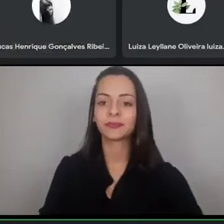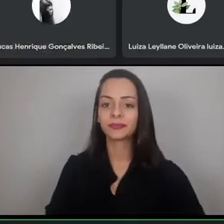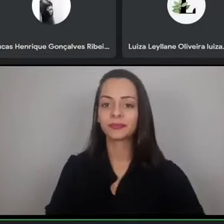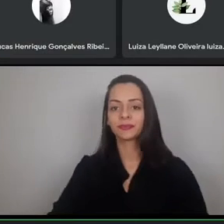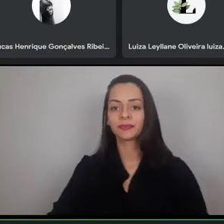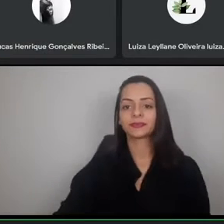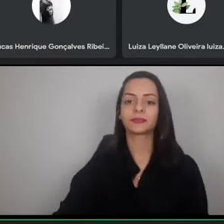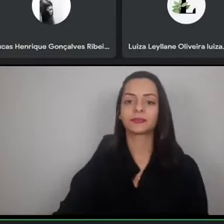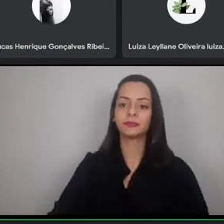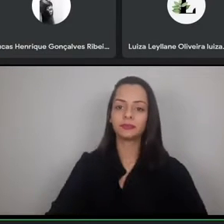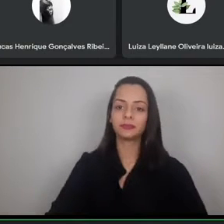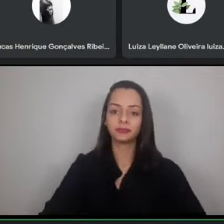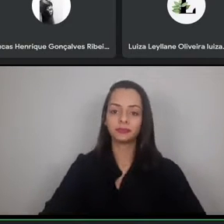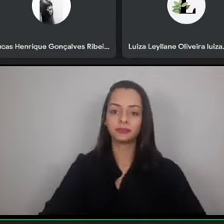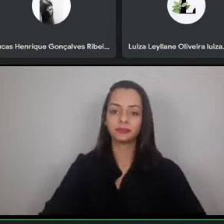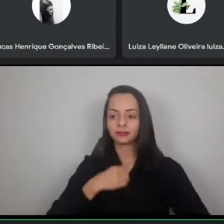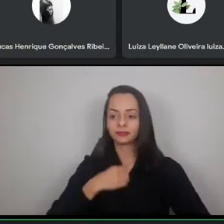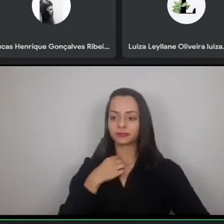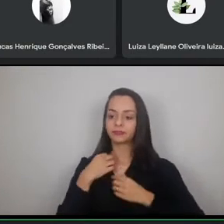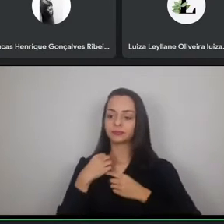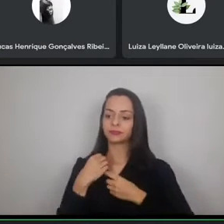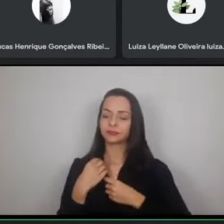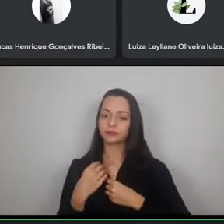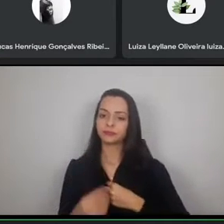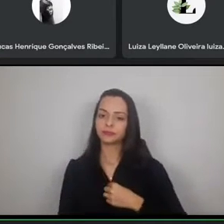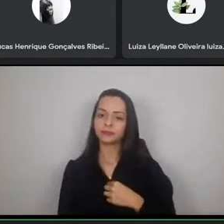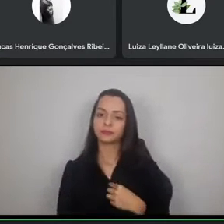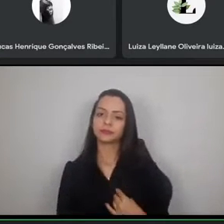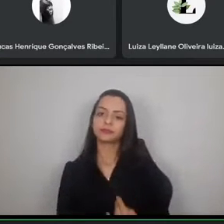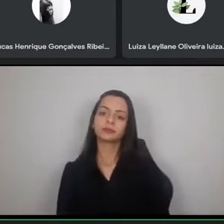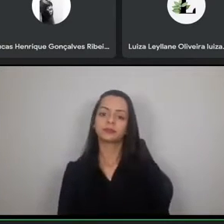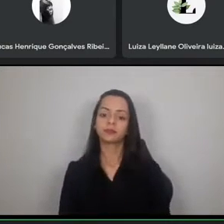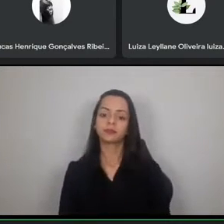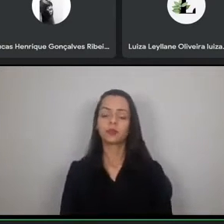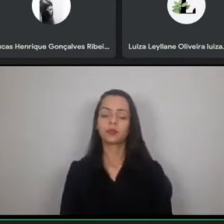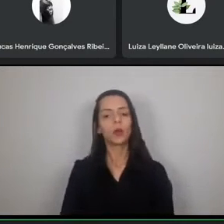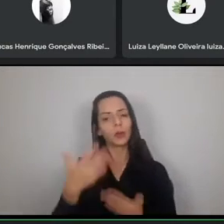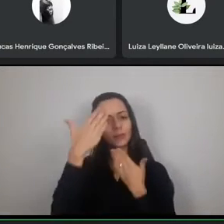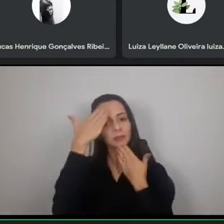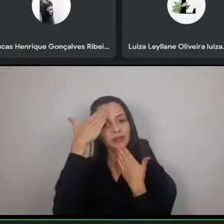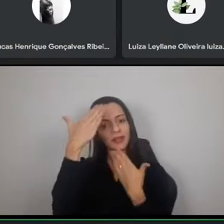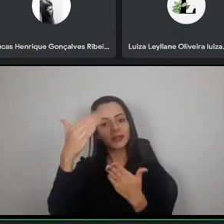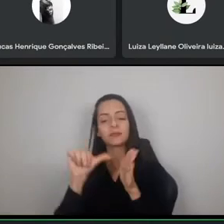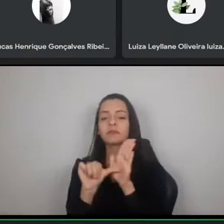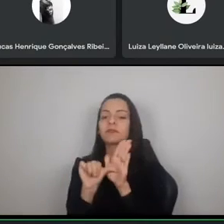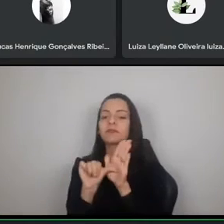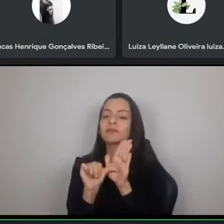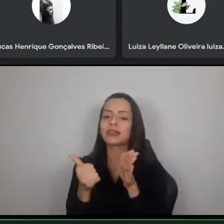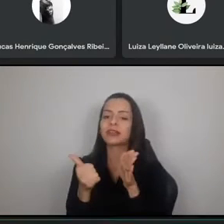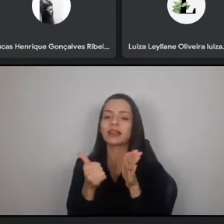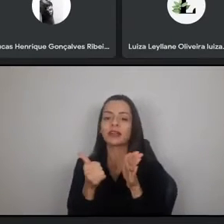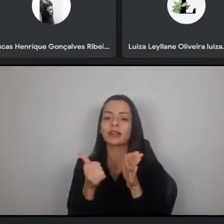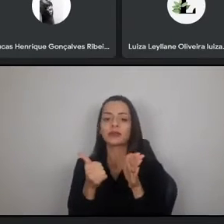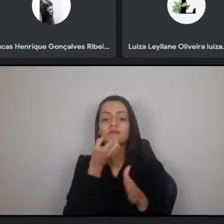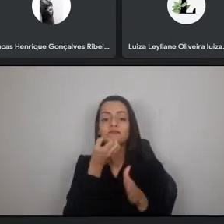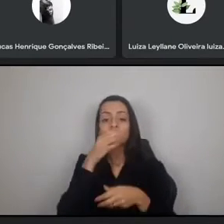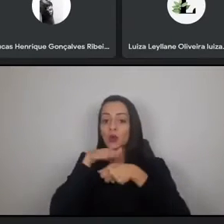Muito obrigado, Lucas. Primeiramente, boa noite aos senhores e senhoras. É com grande alegria